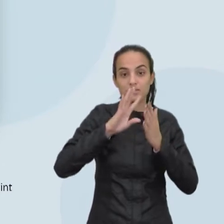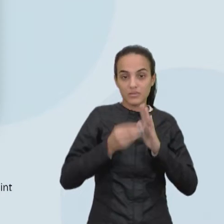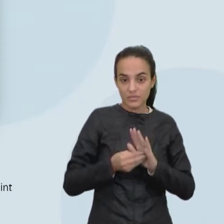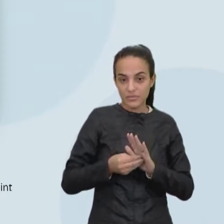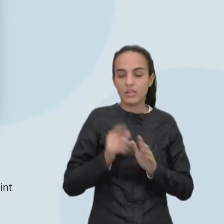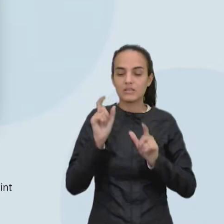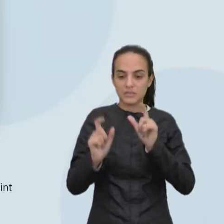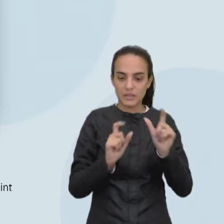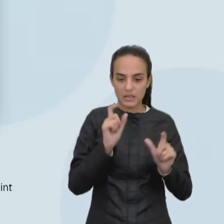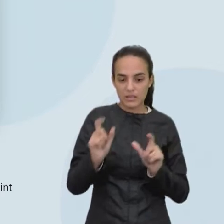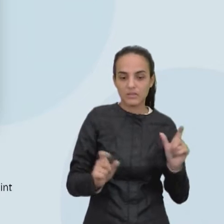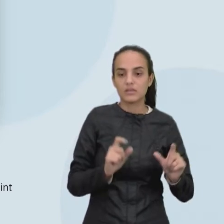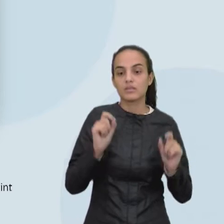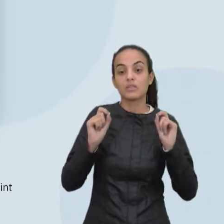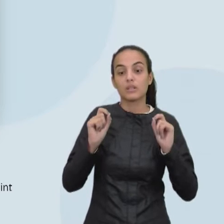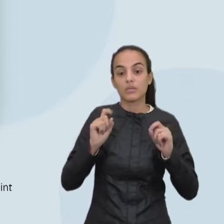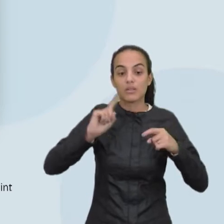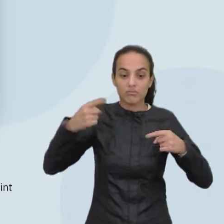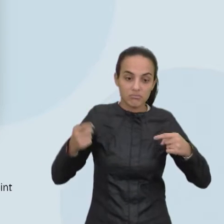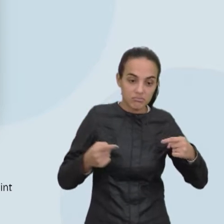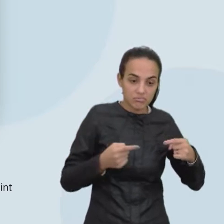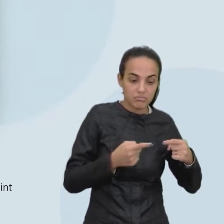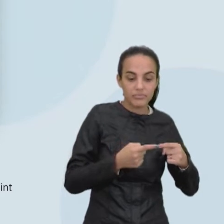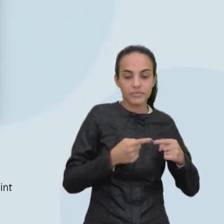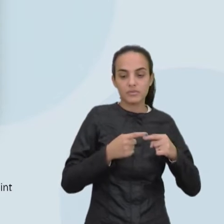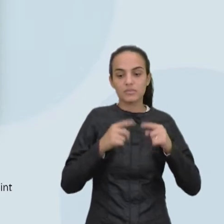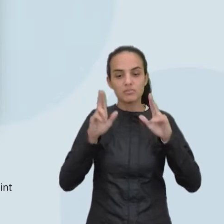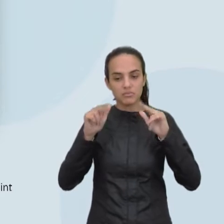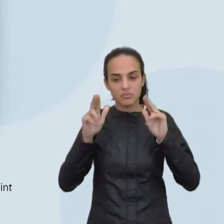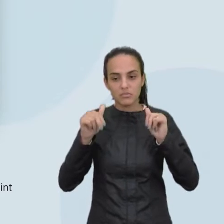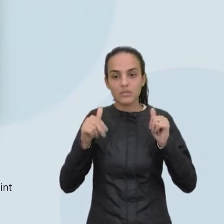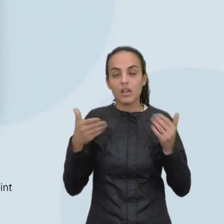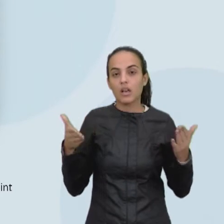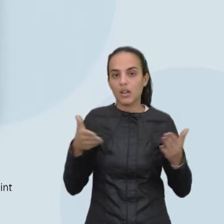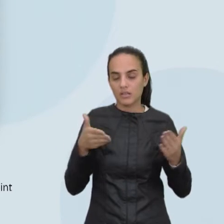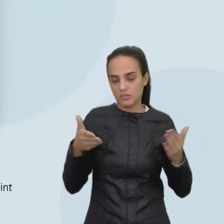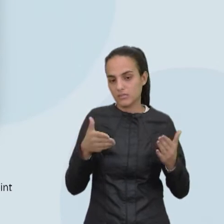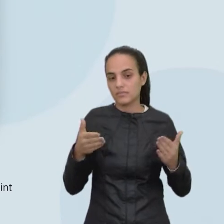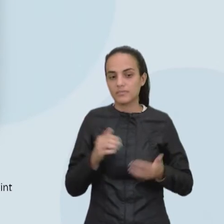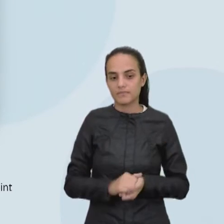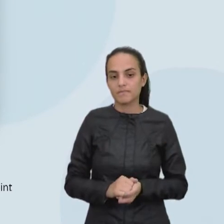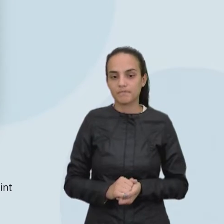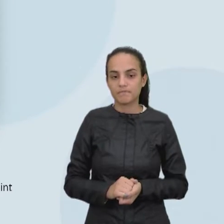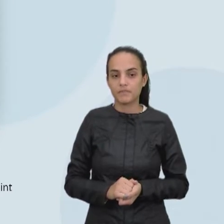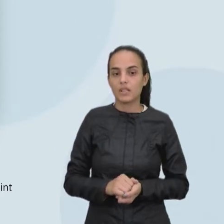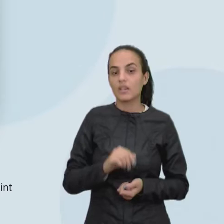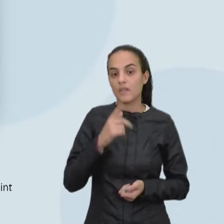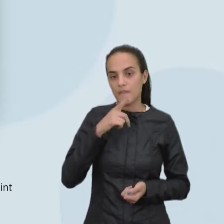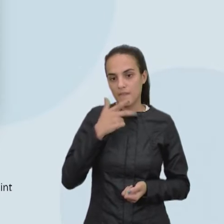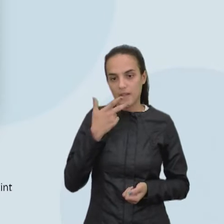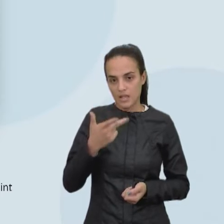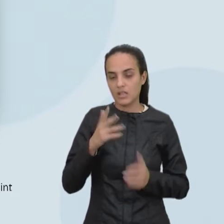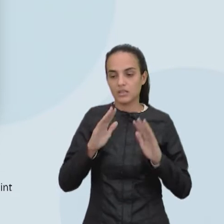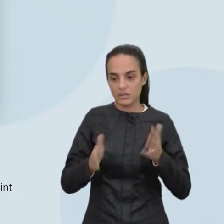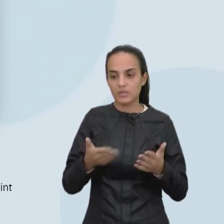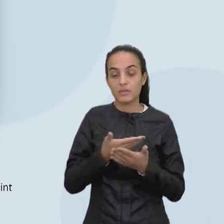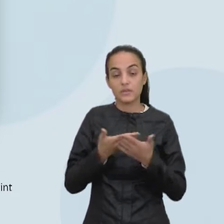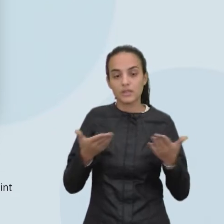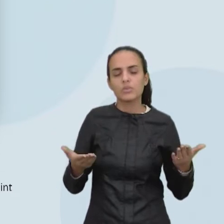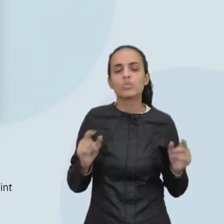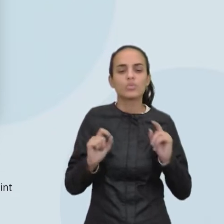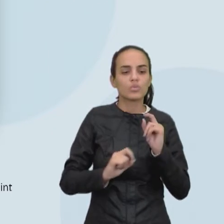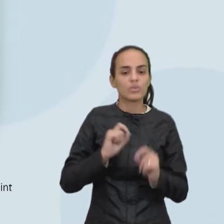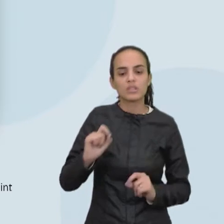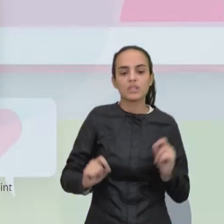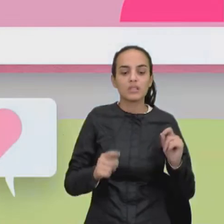essas palavras aí, que é o alcance, a ressonância e agora a relevância. Como eu falei para vocês, a relevância, o que